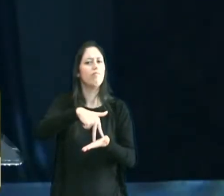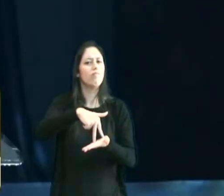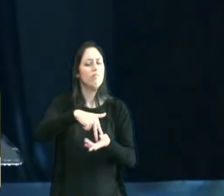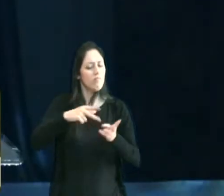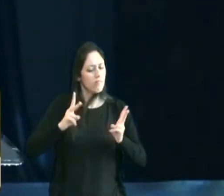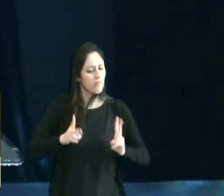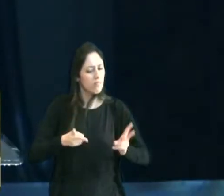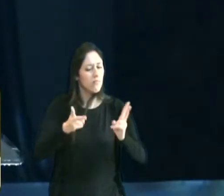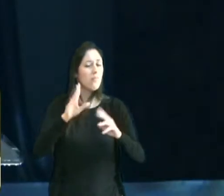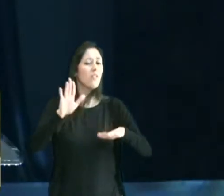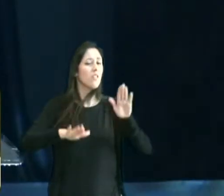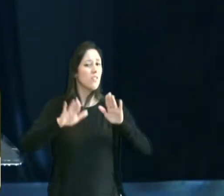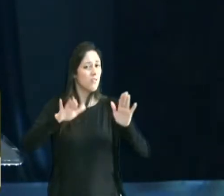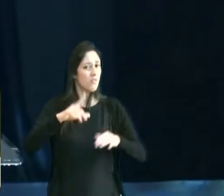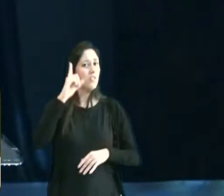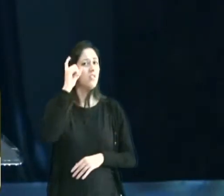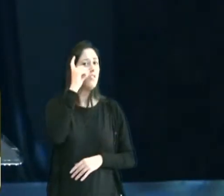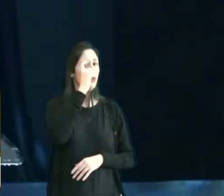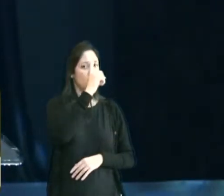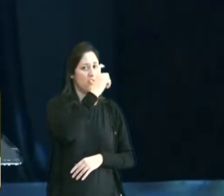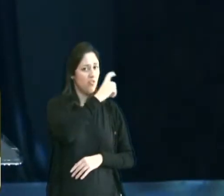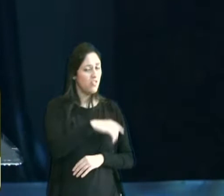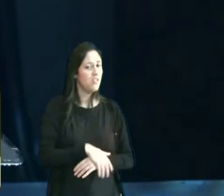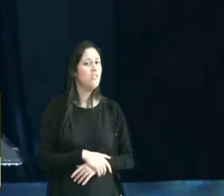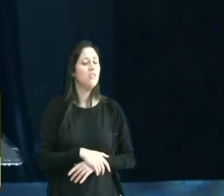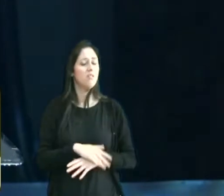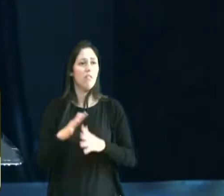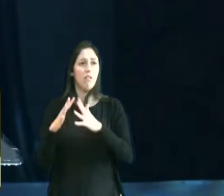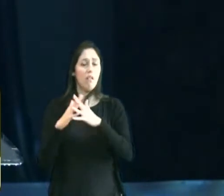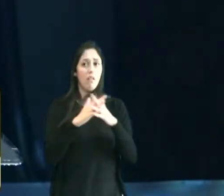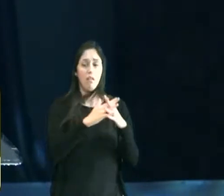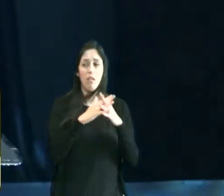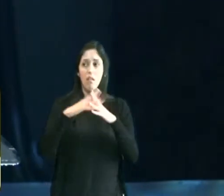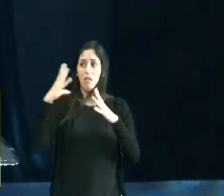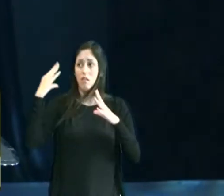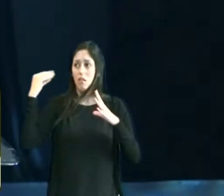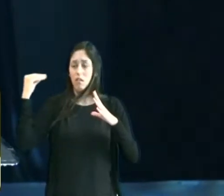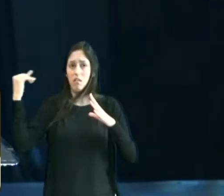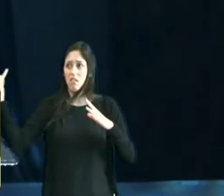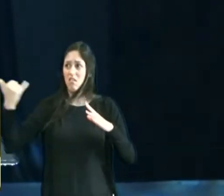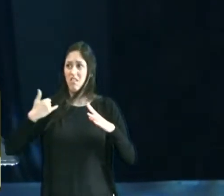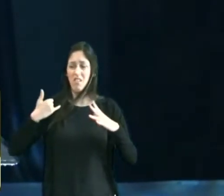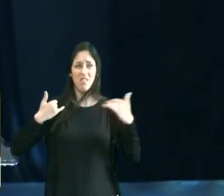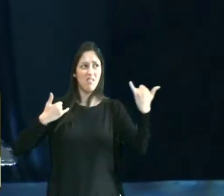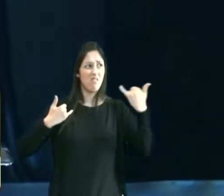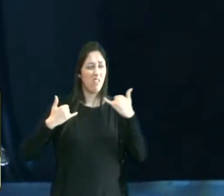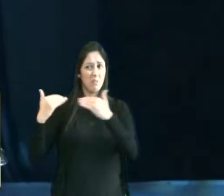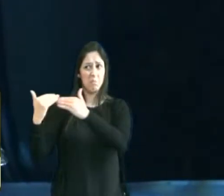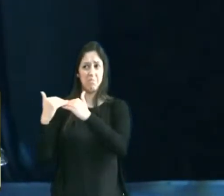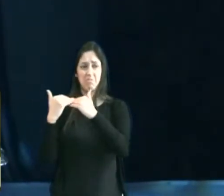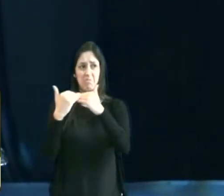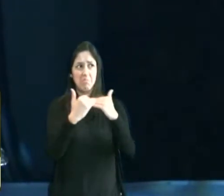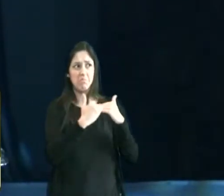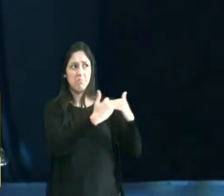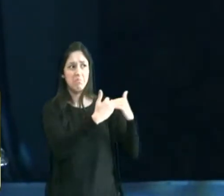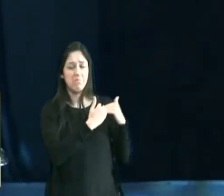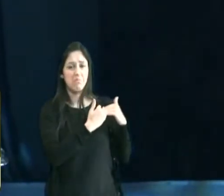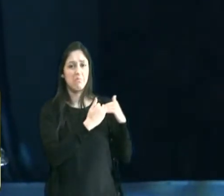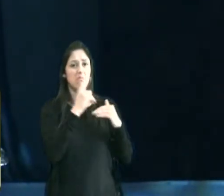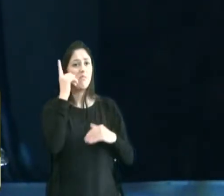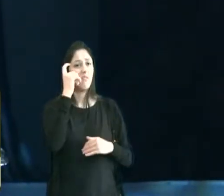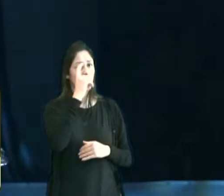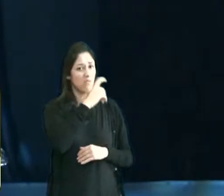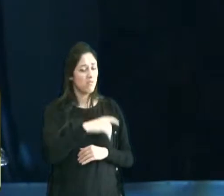surgem tantas vozes que nos confundem. É difícil saber o que fazer,